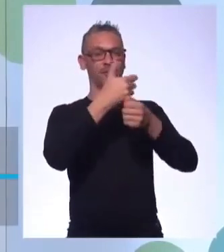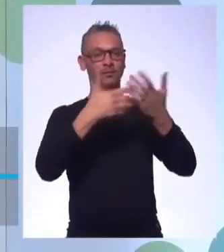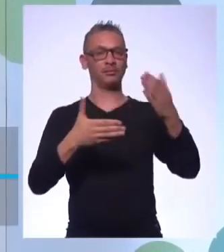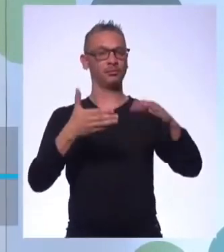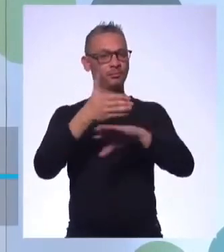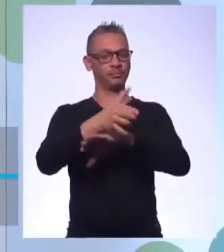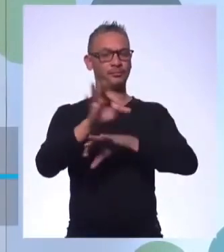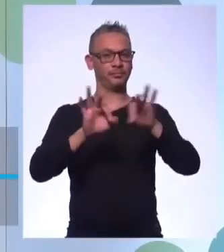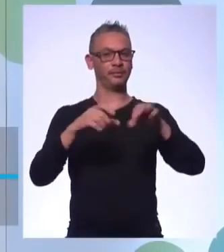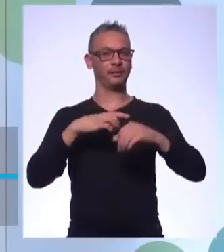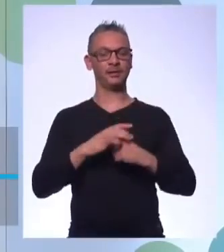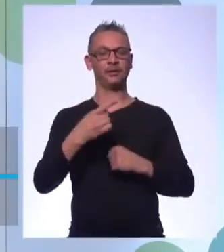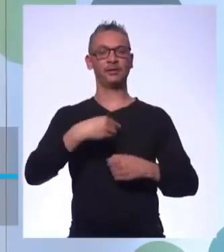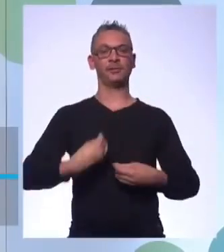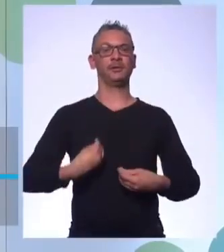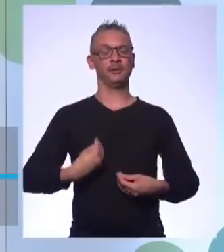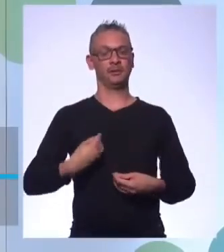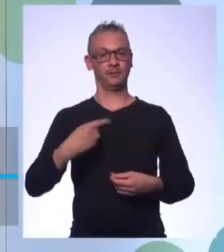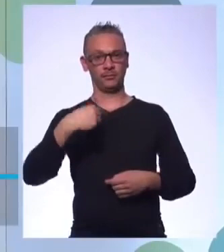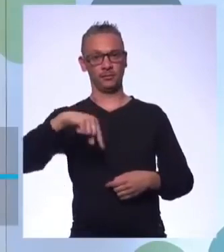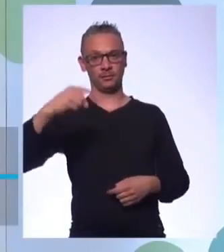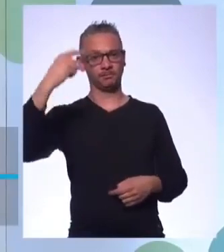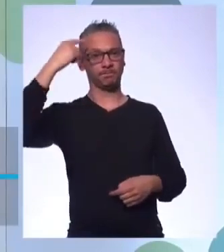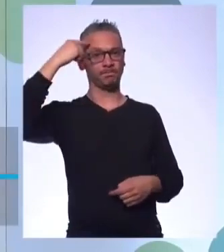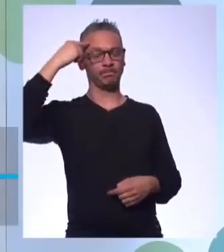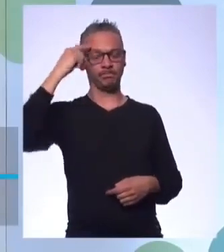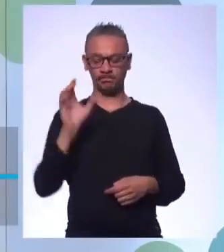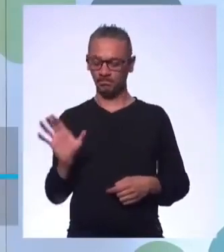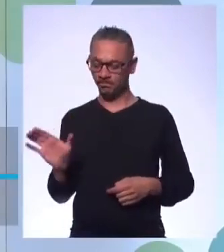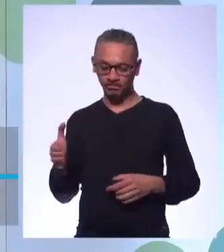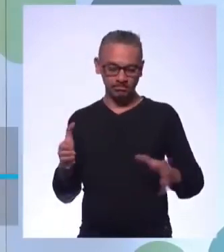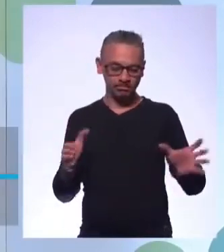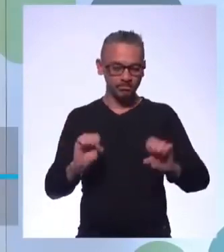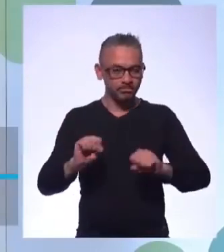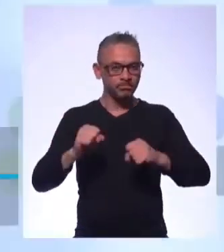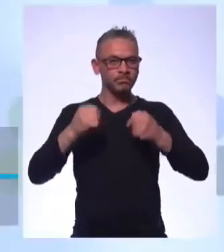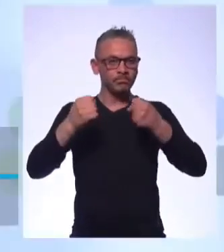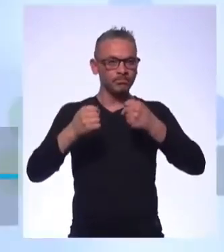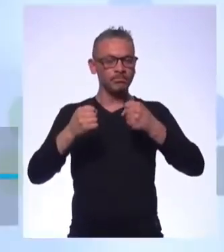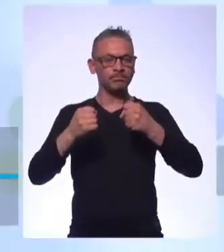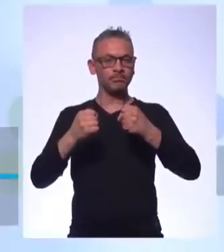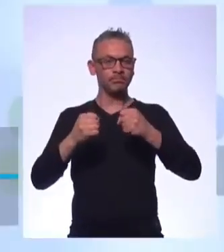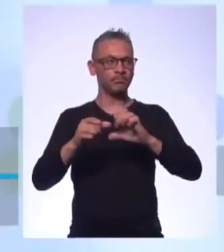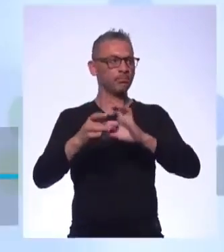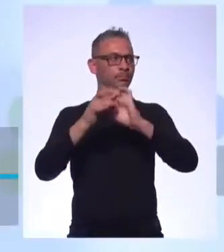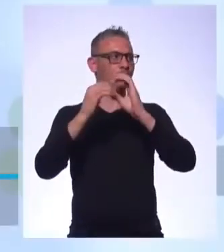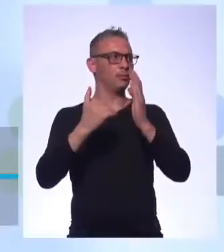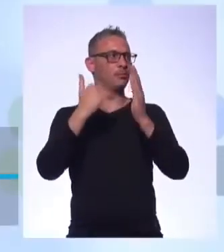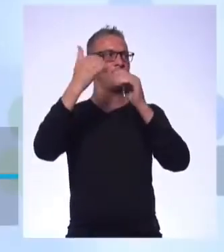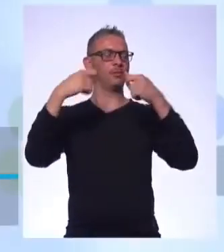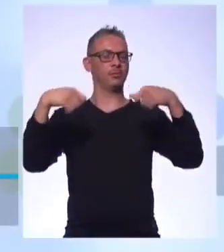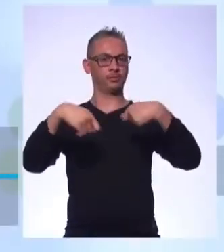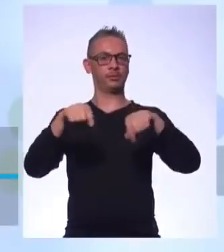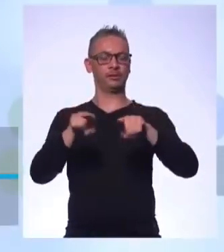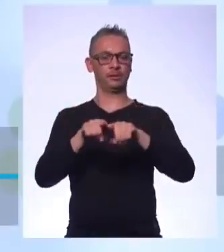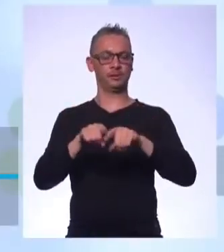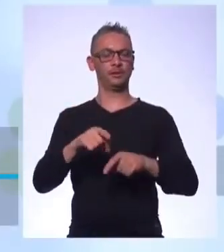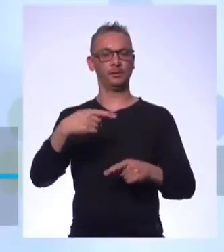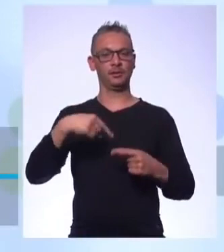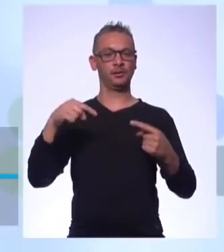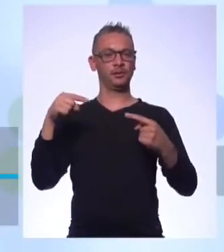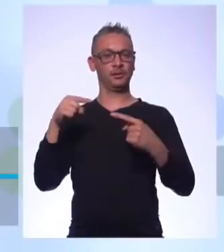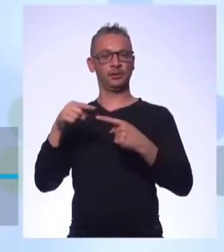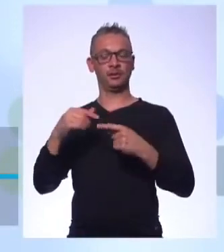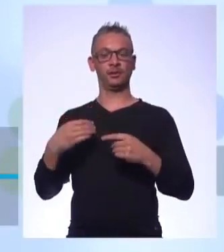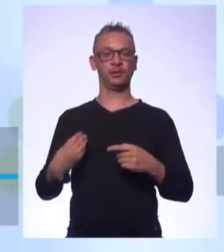Matheus, a gente tem que tentar, não é? Juntar os cacos, não é, Mauro? Isso, claro. Se restabelecer, a vida